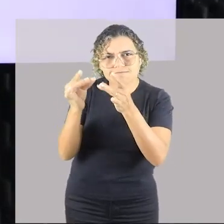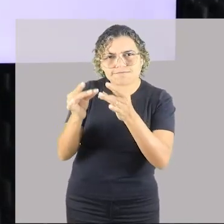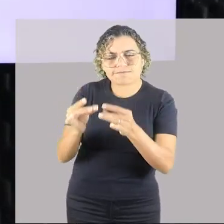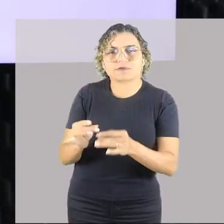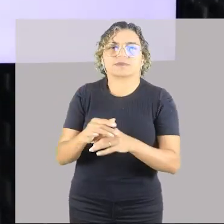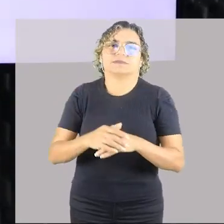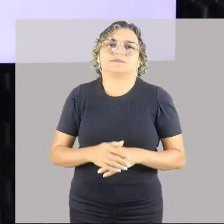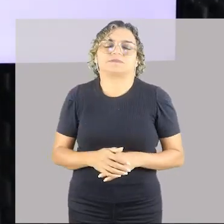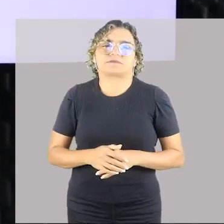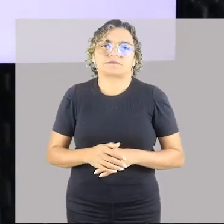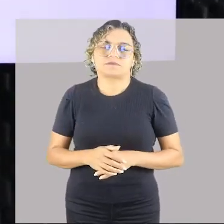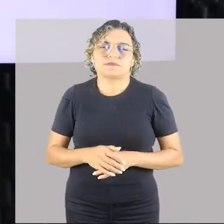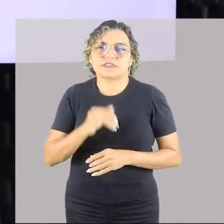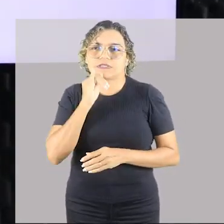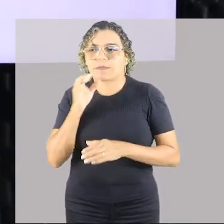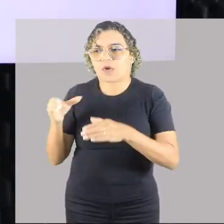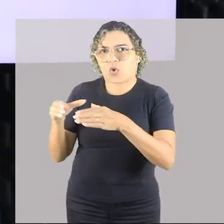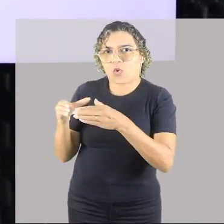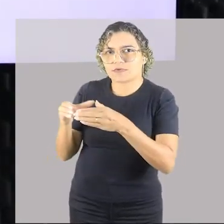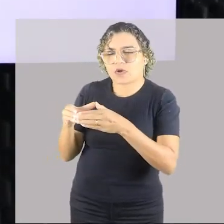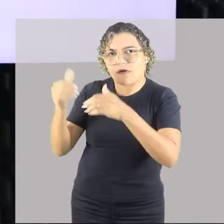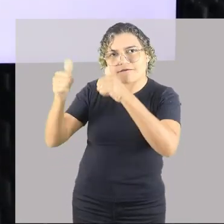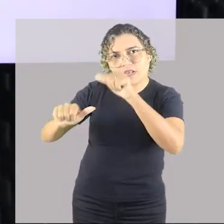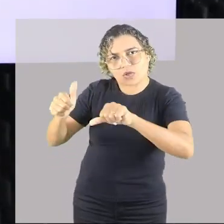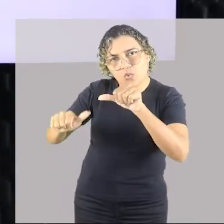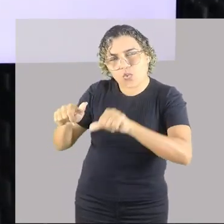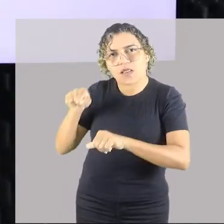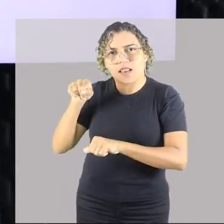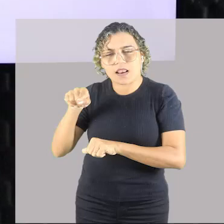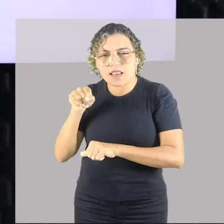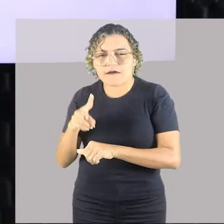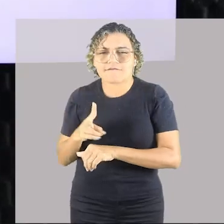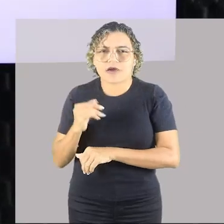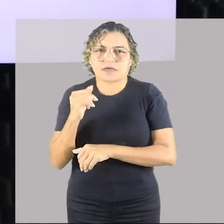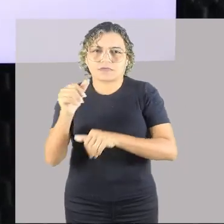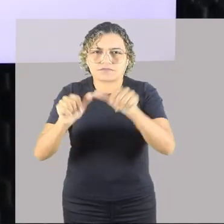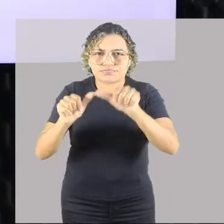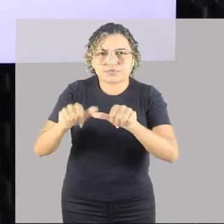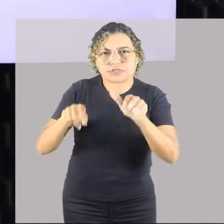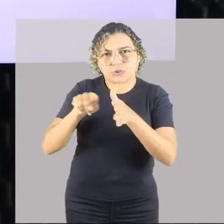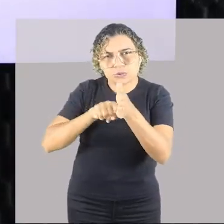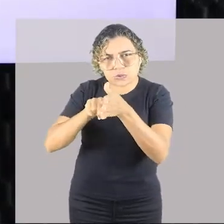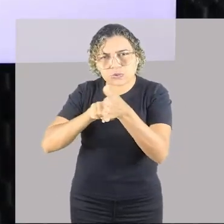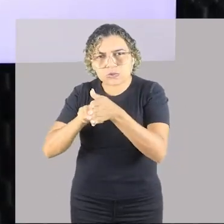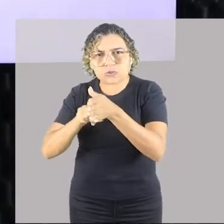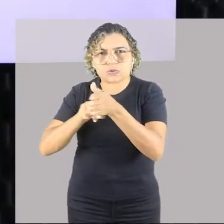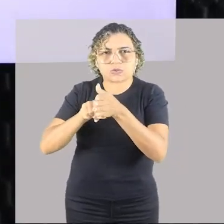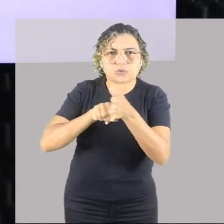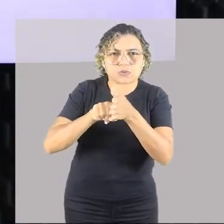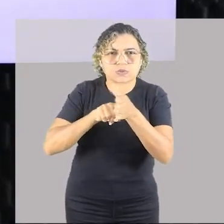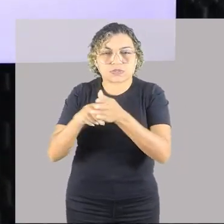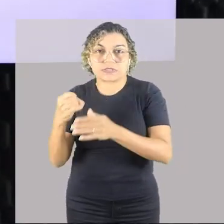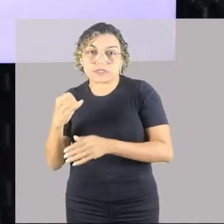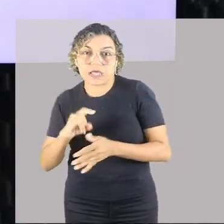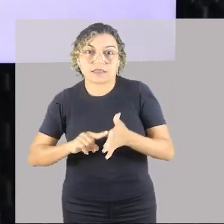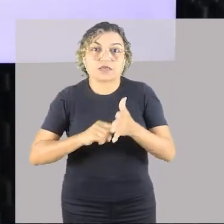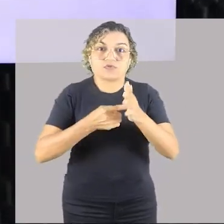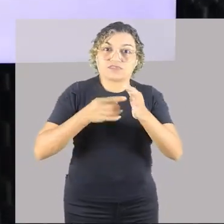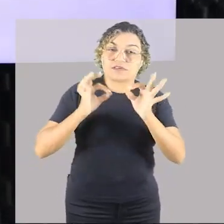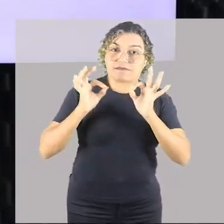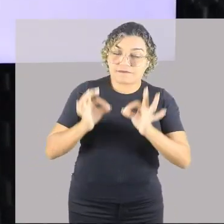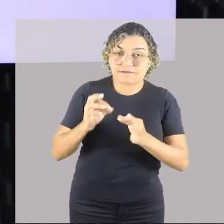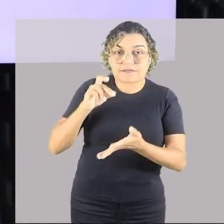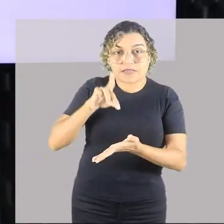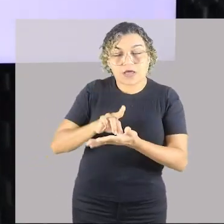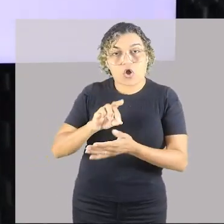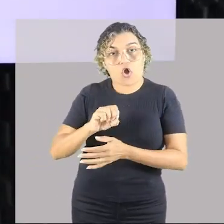por tintim, a comissão avaliadora vai avaliar, vai averiguar, vai investigar se aquela denúncia procede